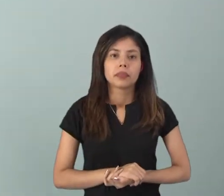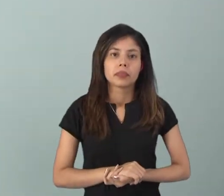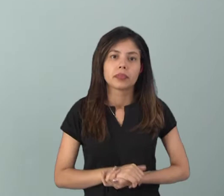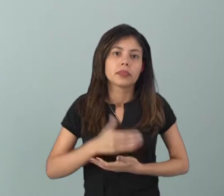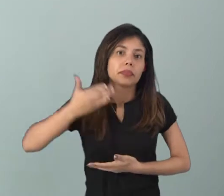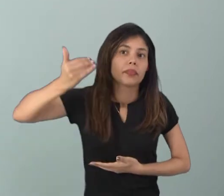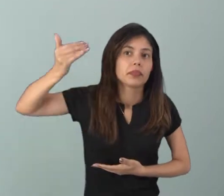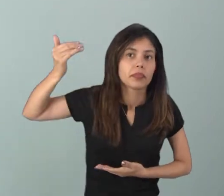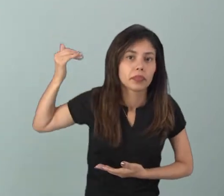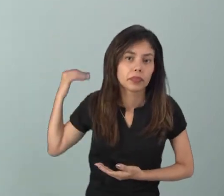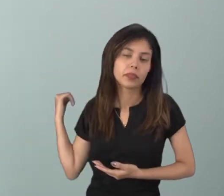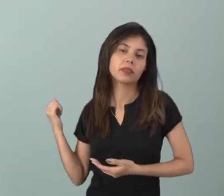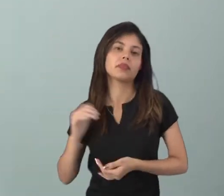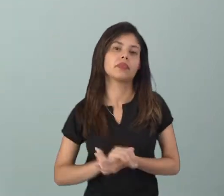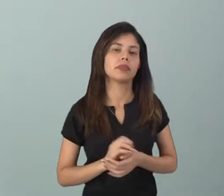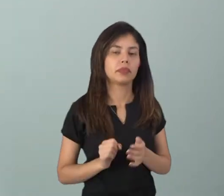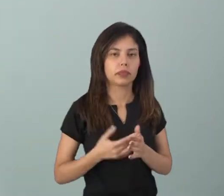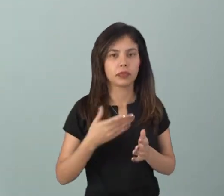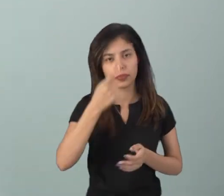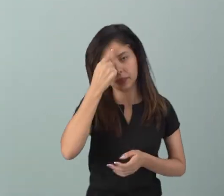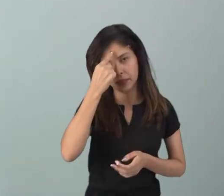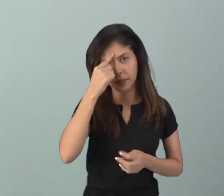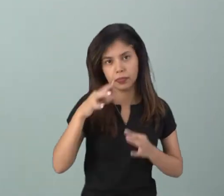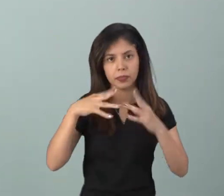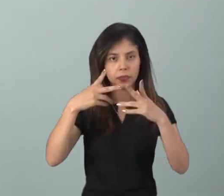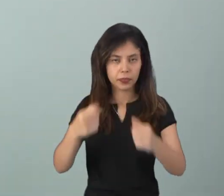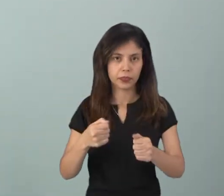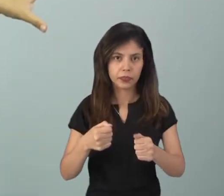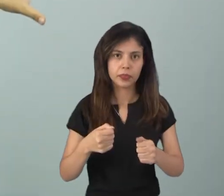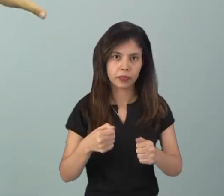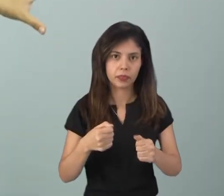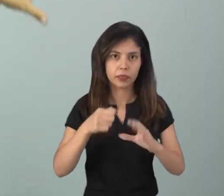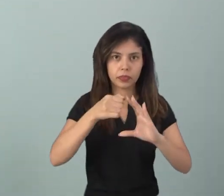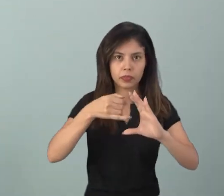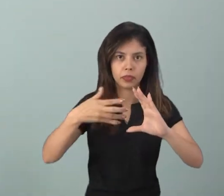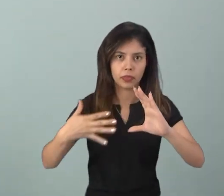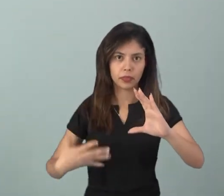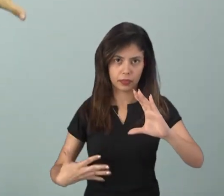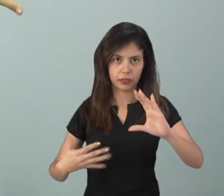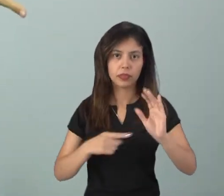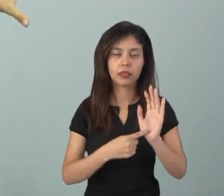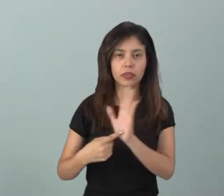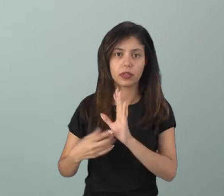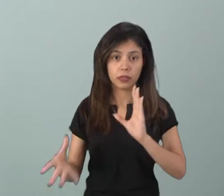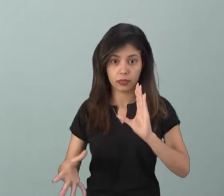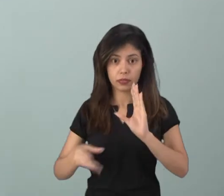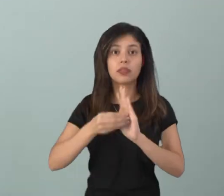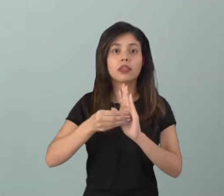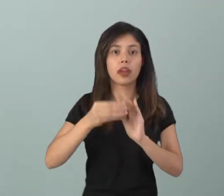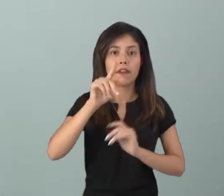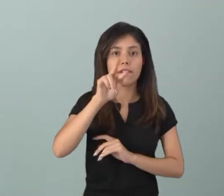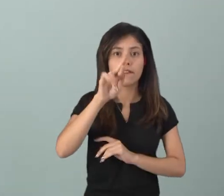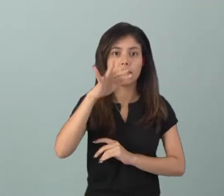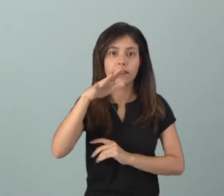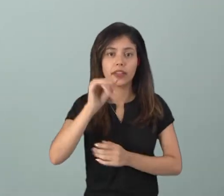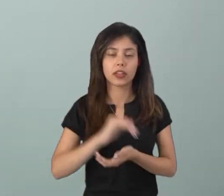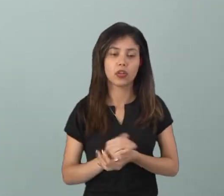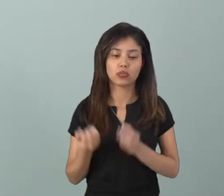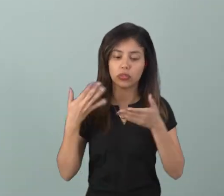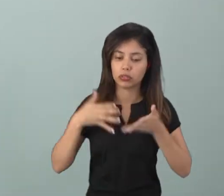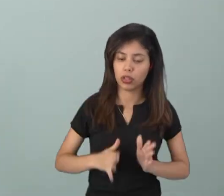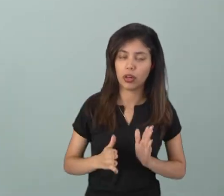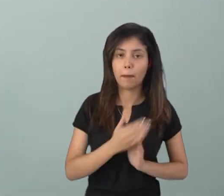Antigamente, há muito tempo atrás, pensavam-se que todas as espécies existentes no planeta eram fixas, do jeito que